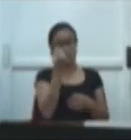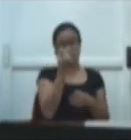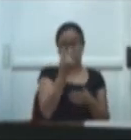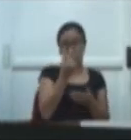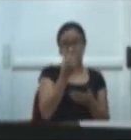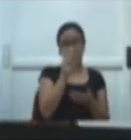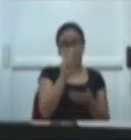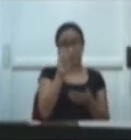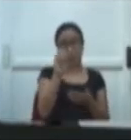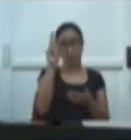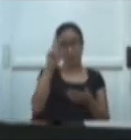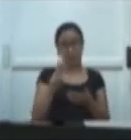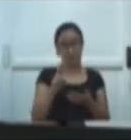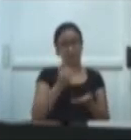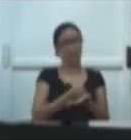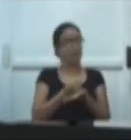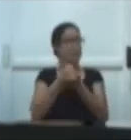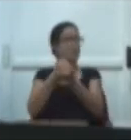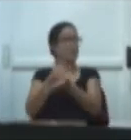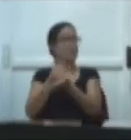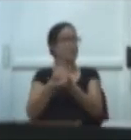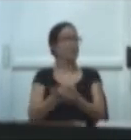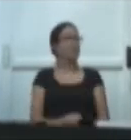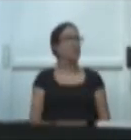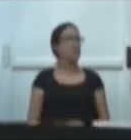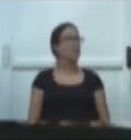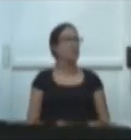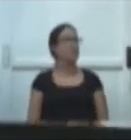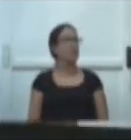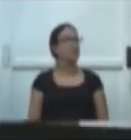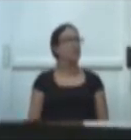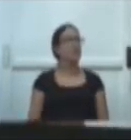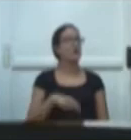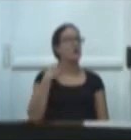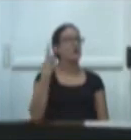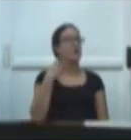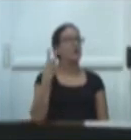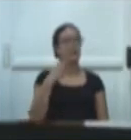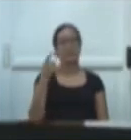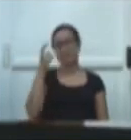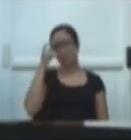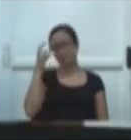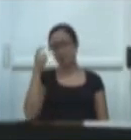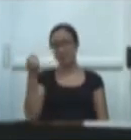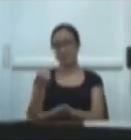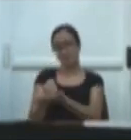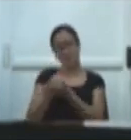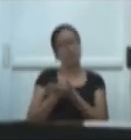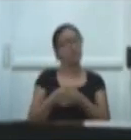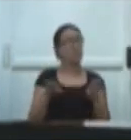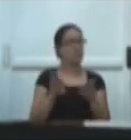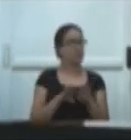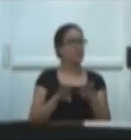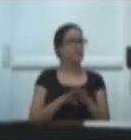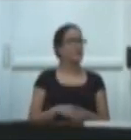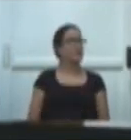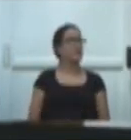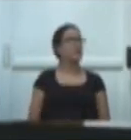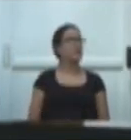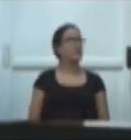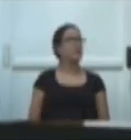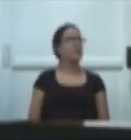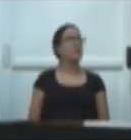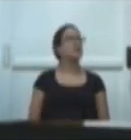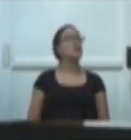Farid. Vereador Farid, que muito nos ajudou também aí nessa conquista. Cláusula quinta, será